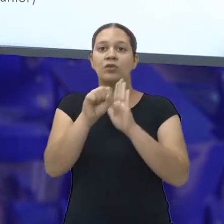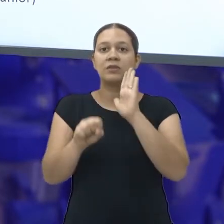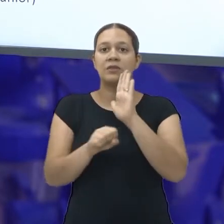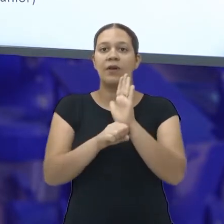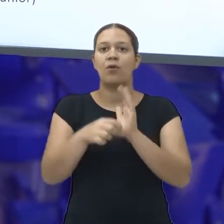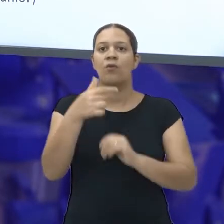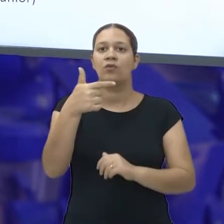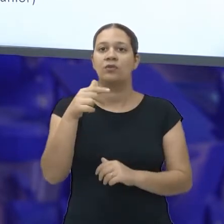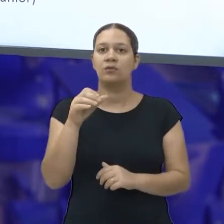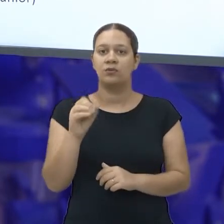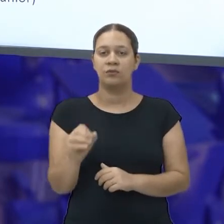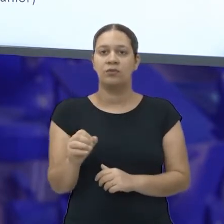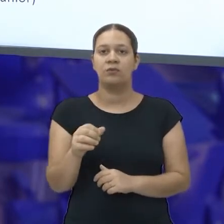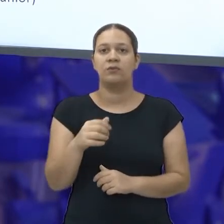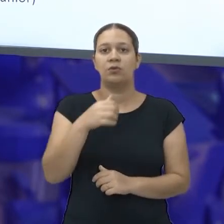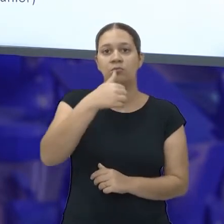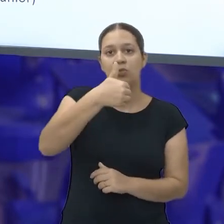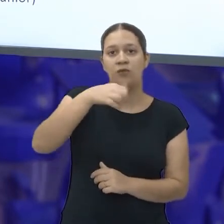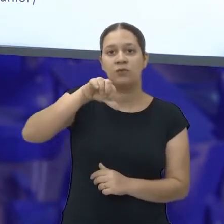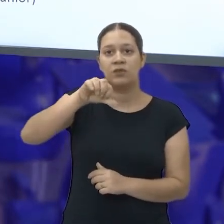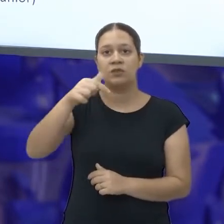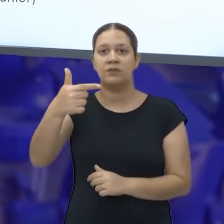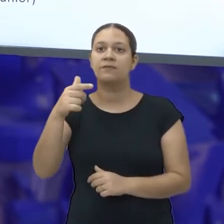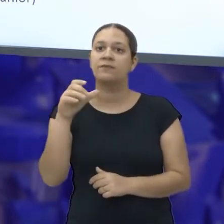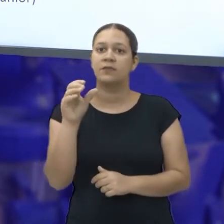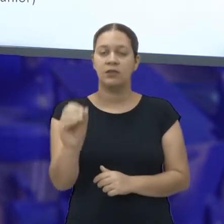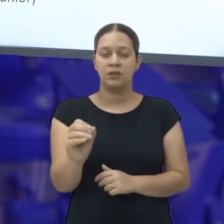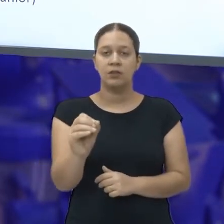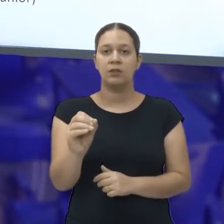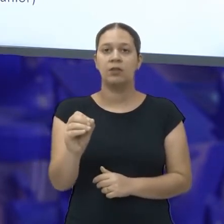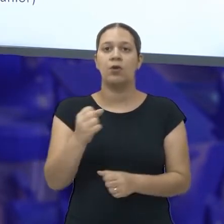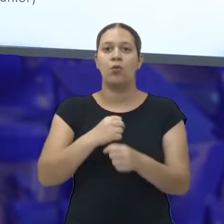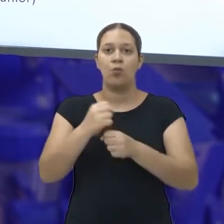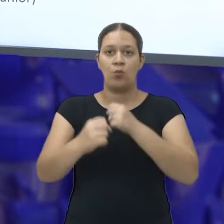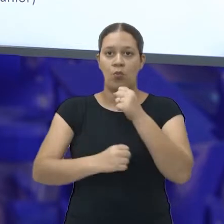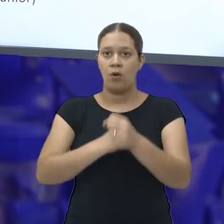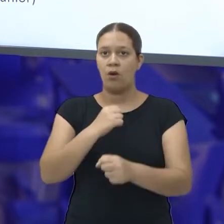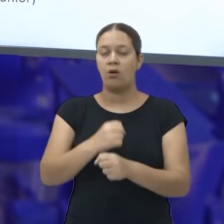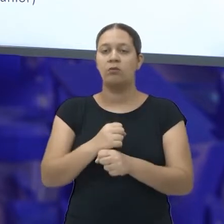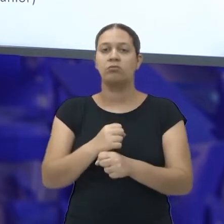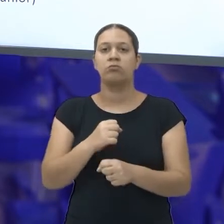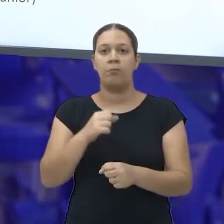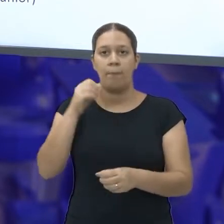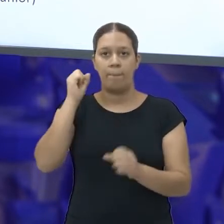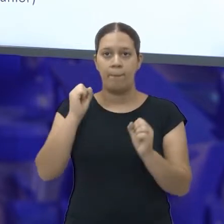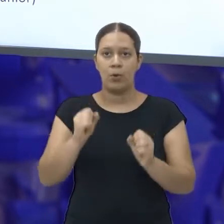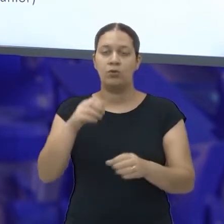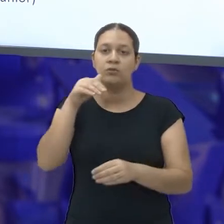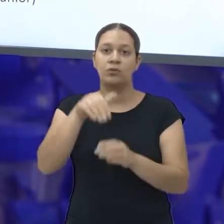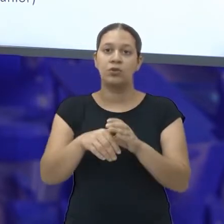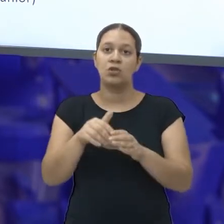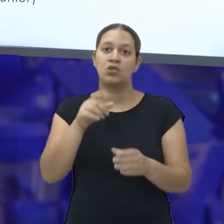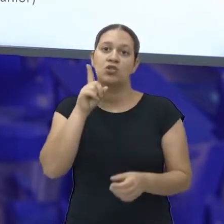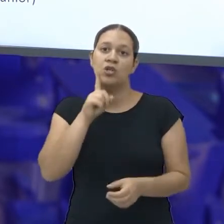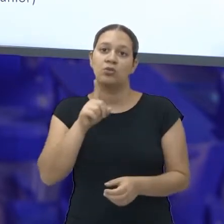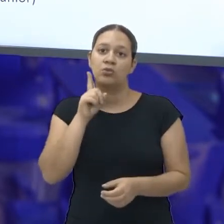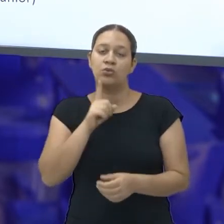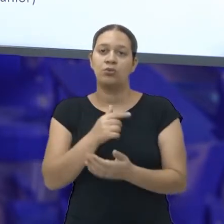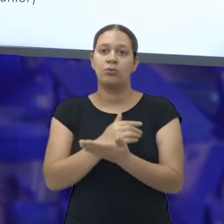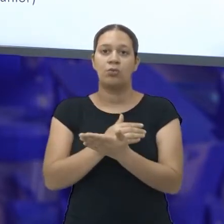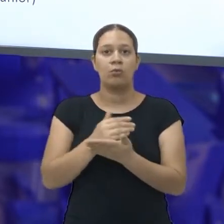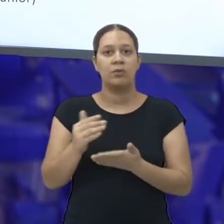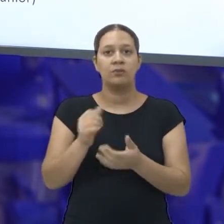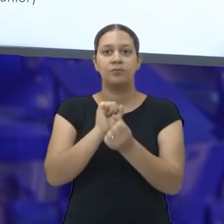XX, ali por volta de 1920 aproximadamente, né? Continuava a haver escravidão nos Estados Unidos, outro